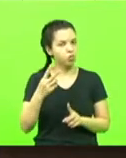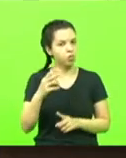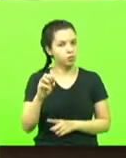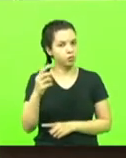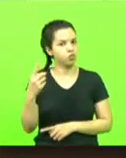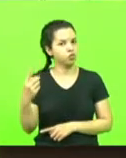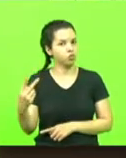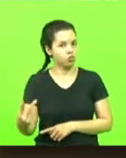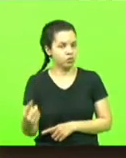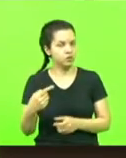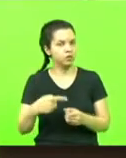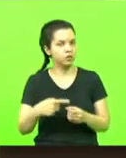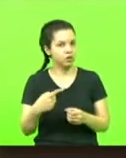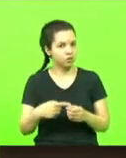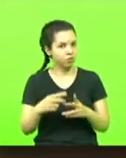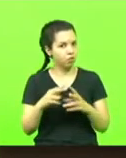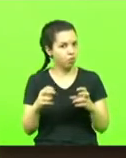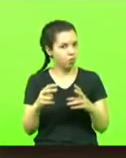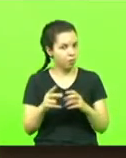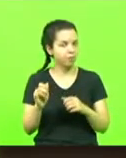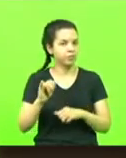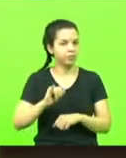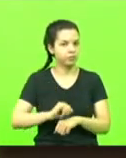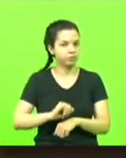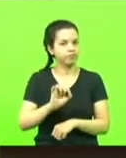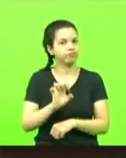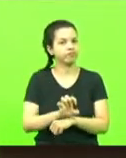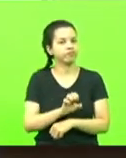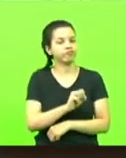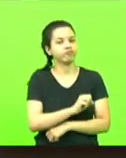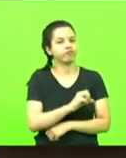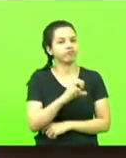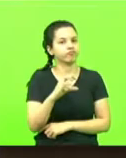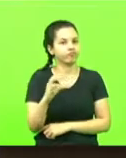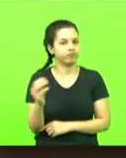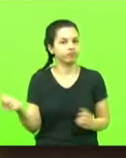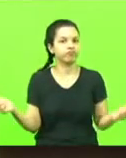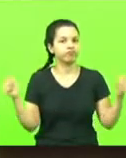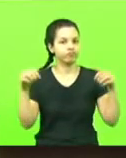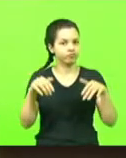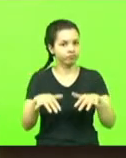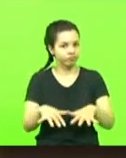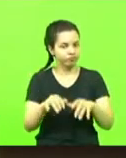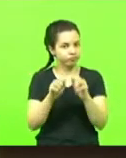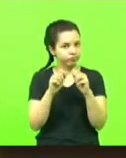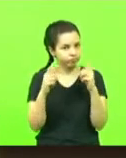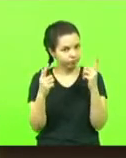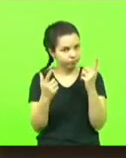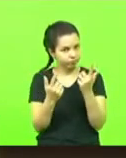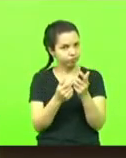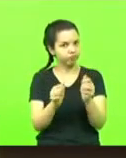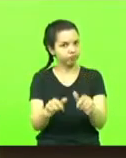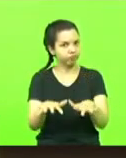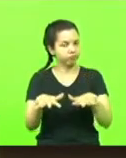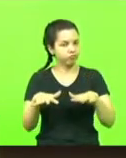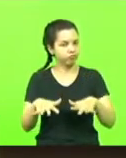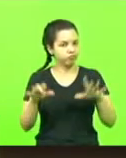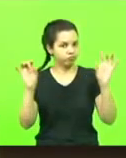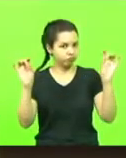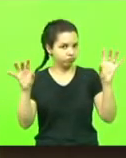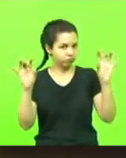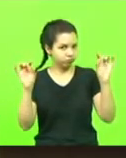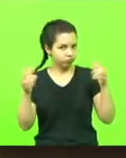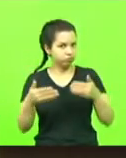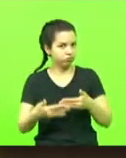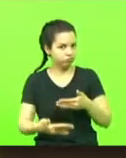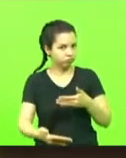cidade de Florianópolis, capital do estado de Santa Catarina, reuniu-se a Assembleia Legislativa em sessão especial. Dando início à